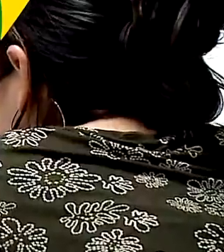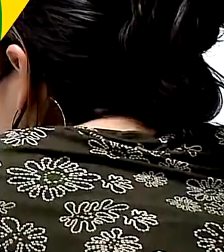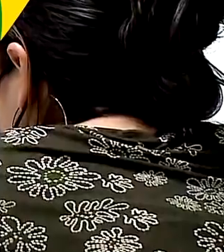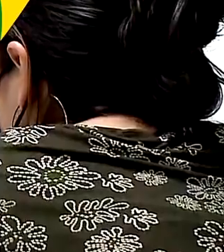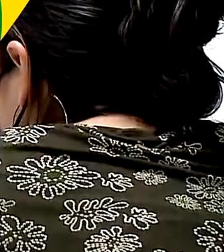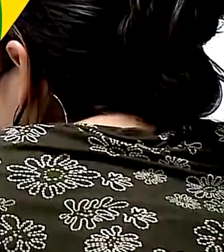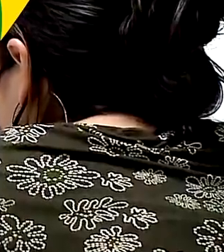Tchau.